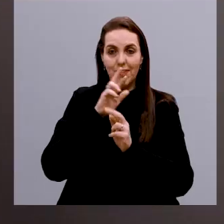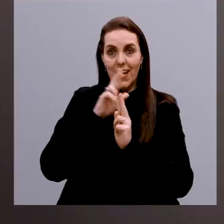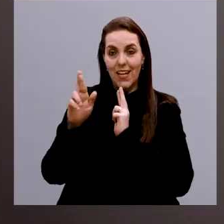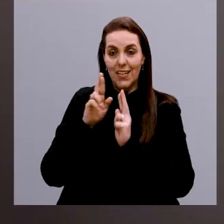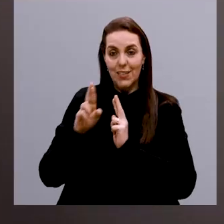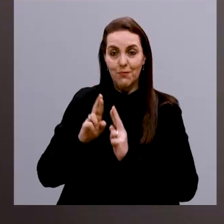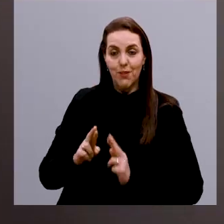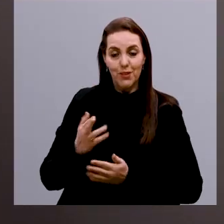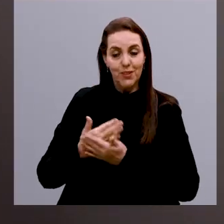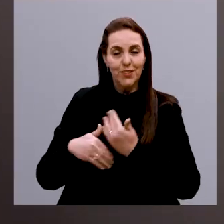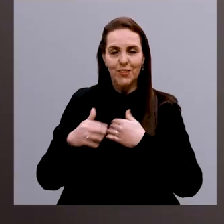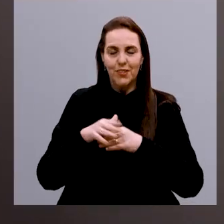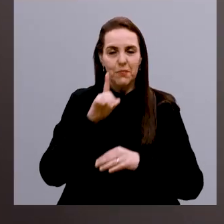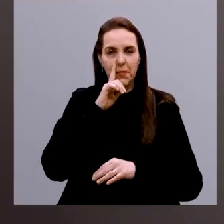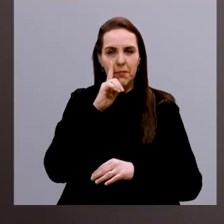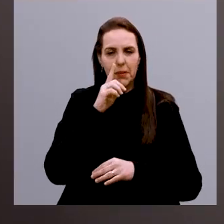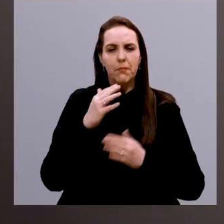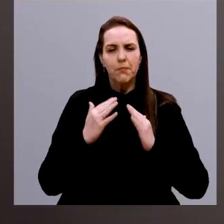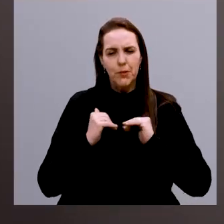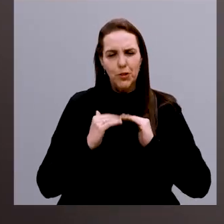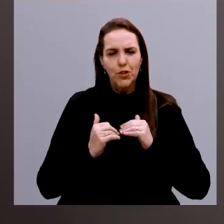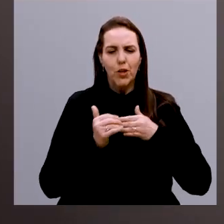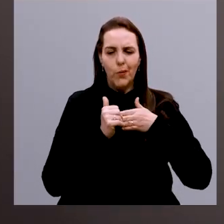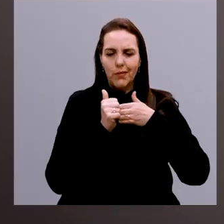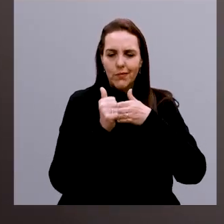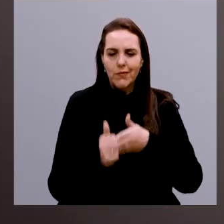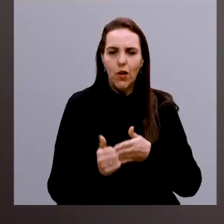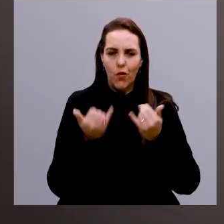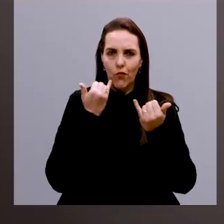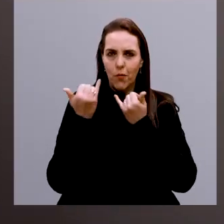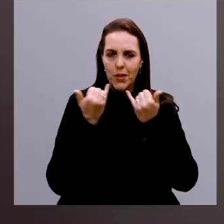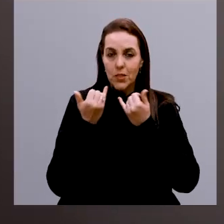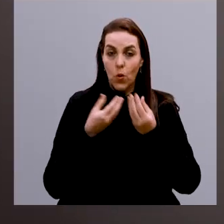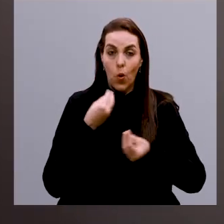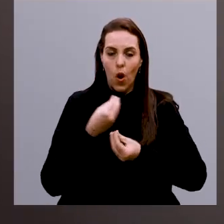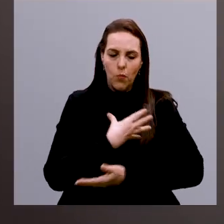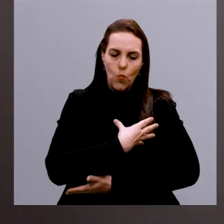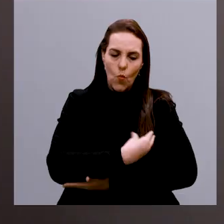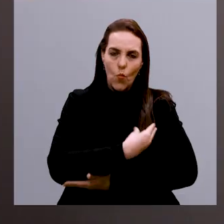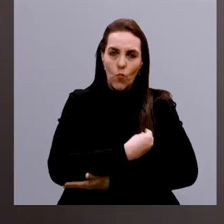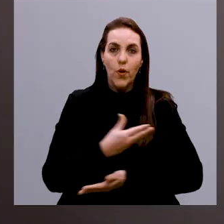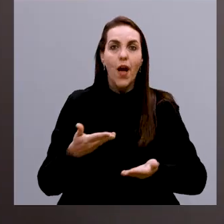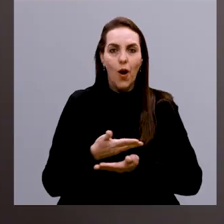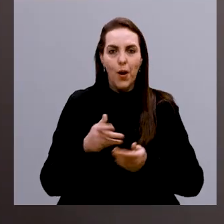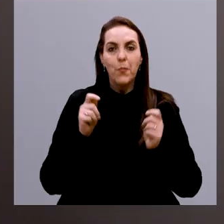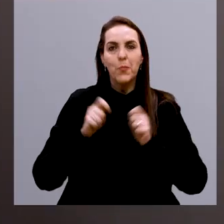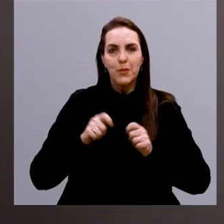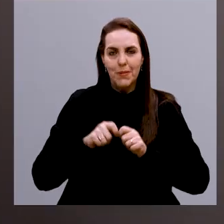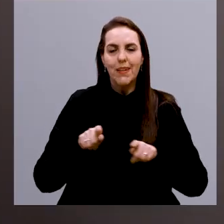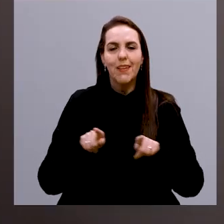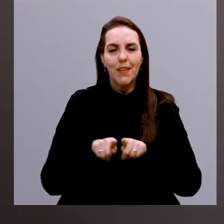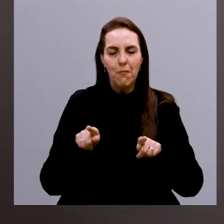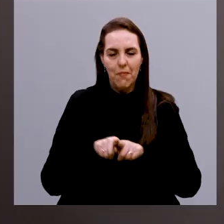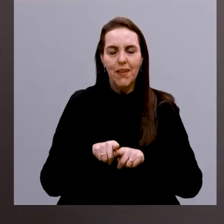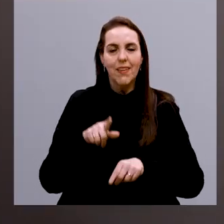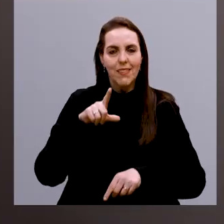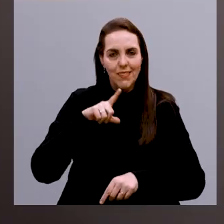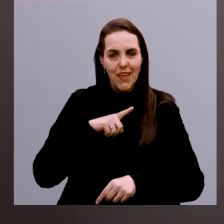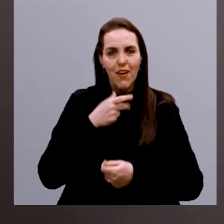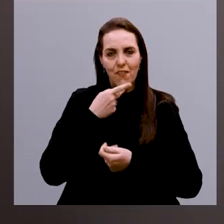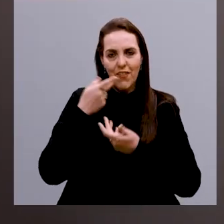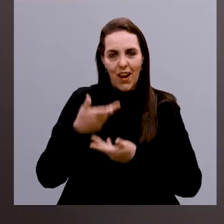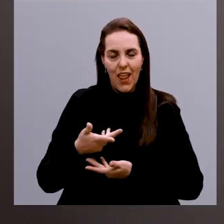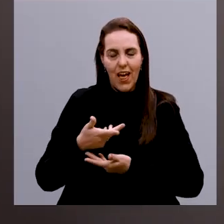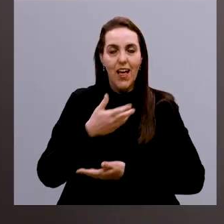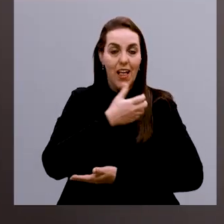nos pediam tanto mais orientações, mais informações sobre o aleitamento, e agora a gente tem a possibilidade também de ter e